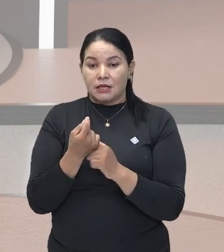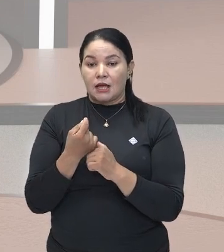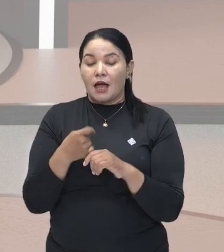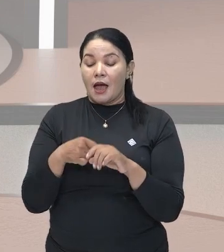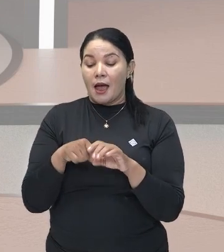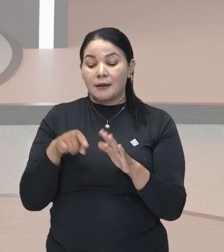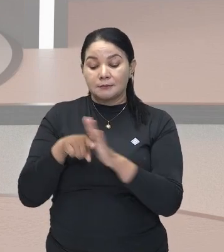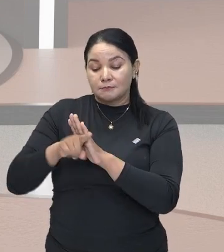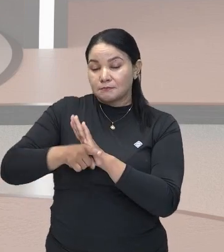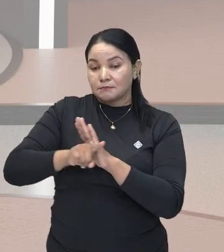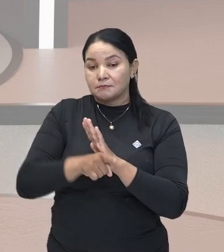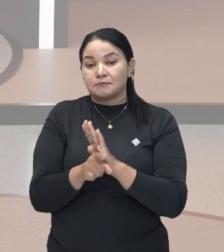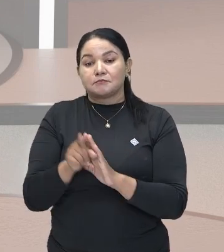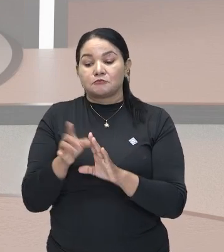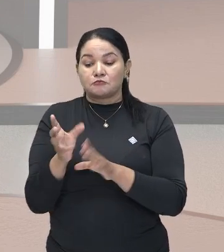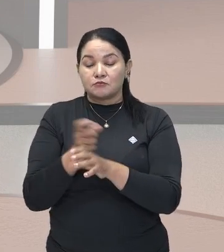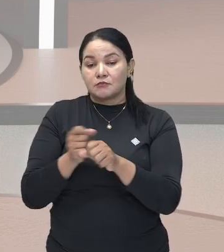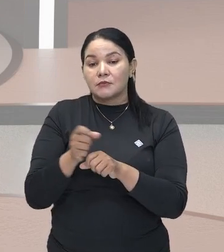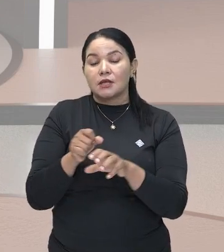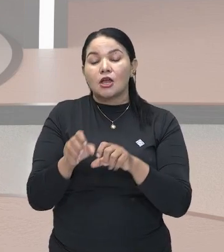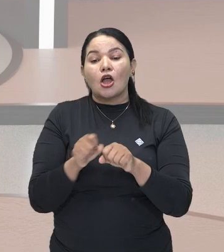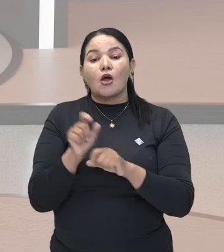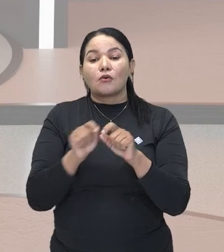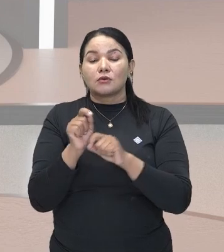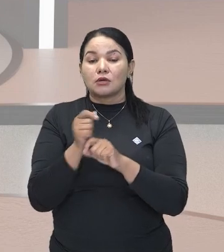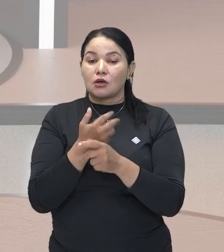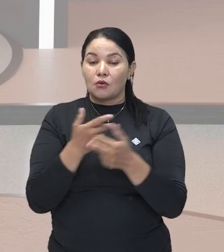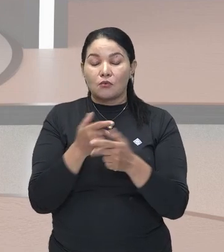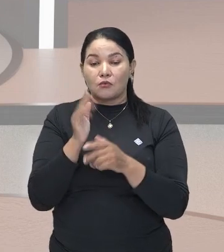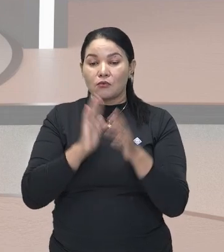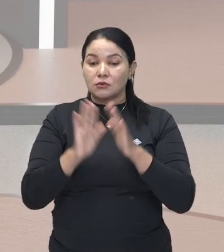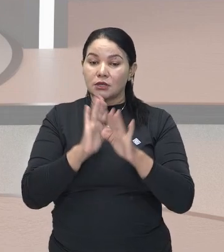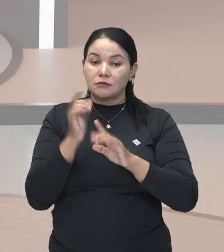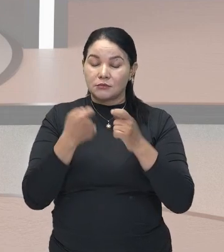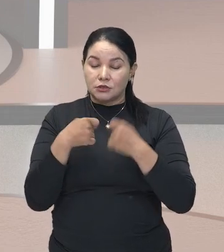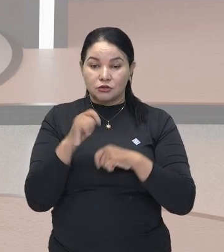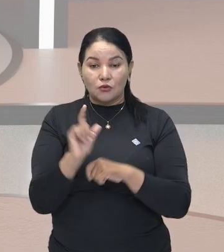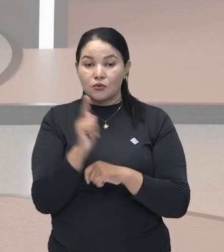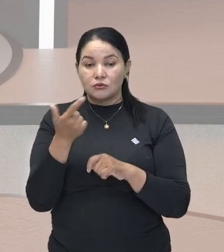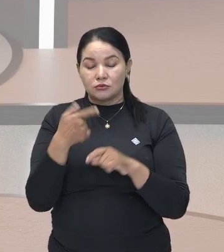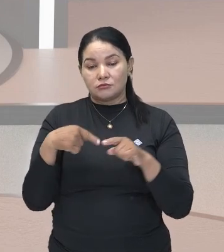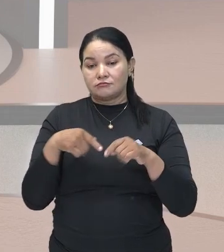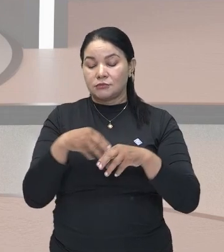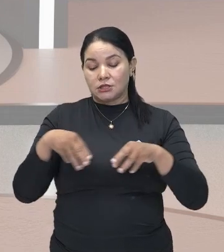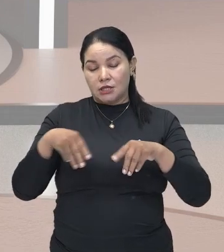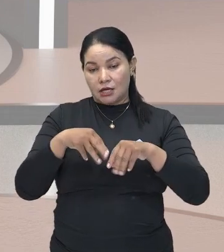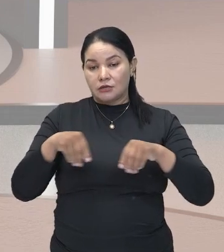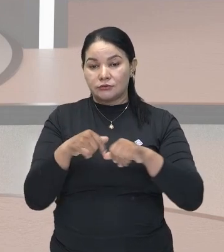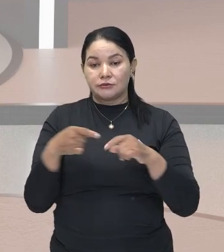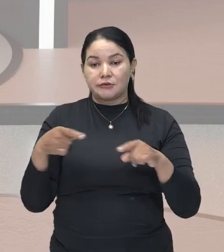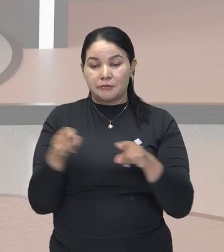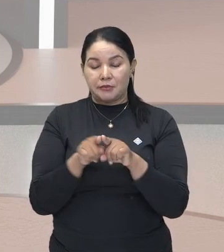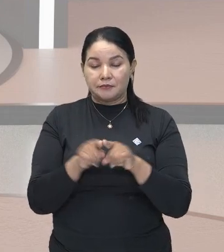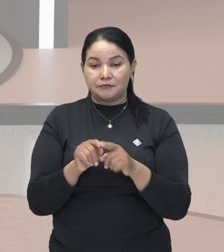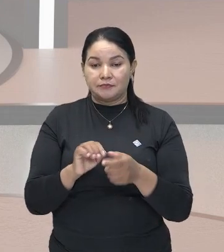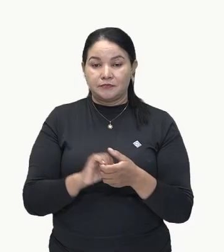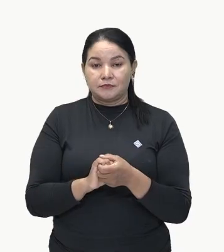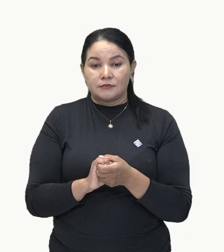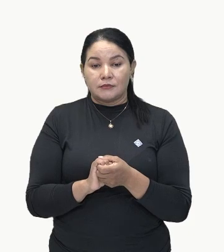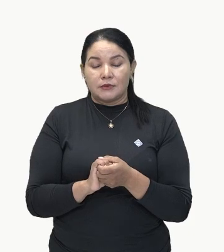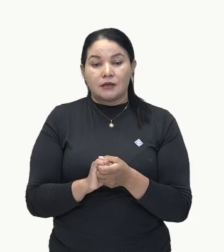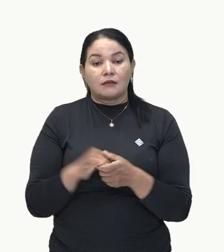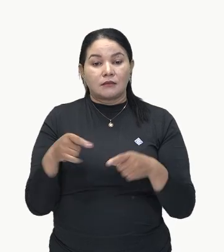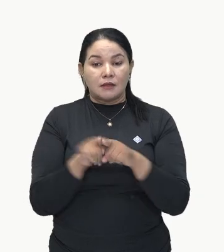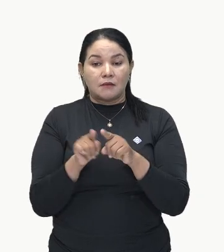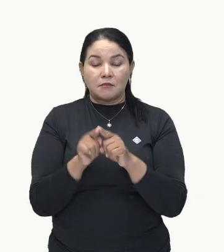tem que ter muito cuidado, assim como outras explorações, principalmente desses minérios, tá, gente? Então, essa questão ambiental,